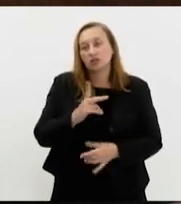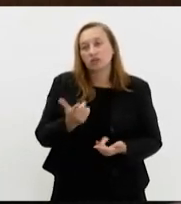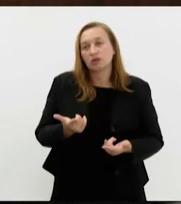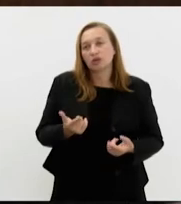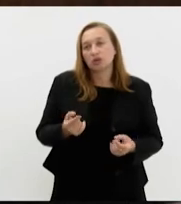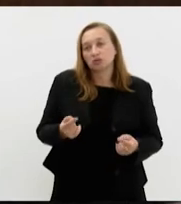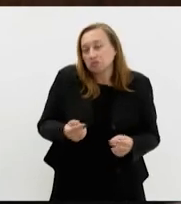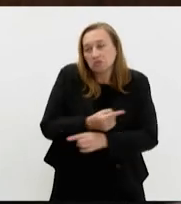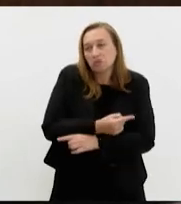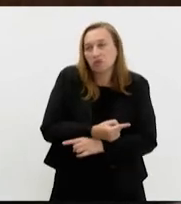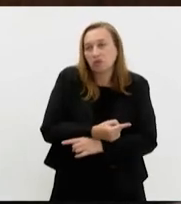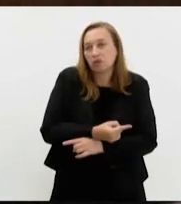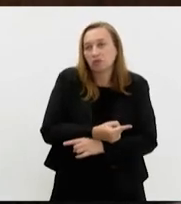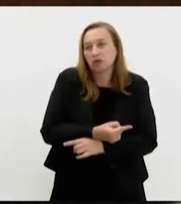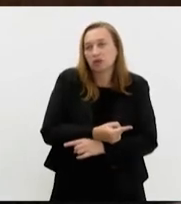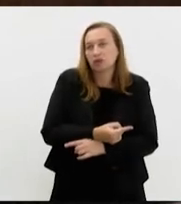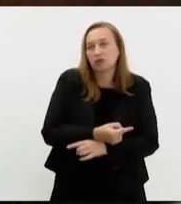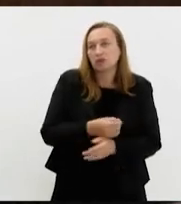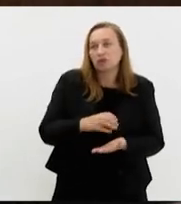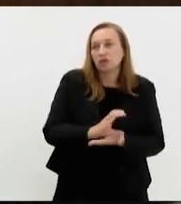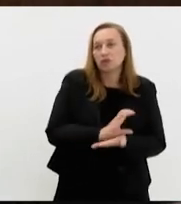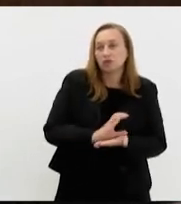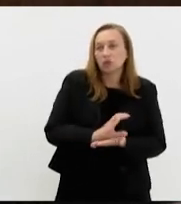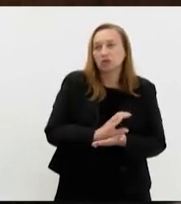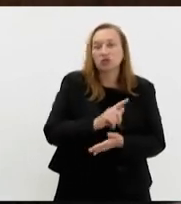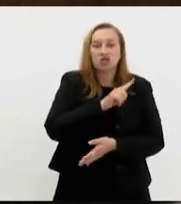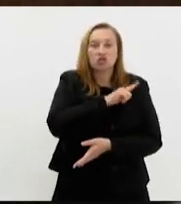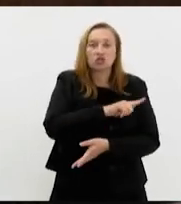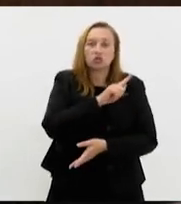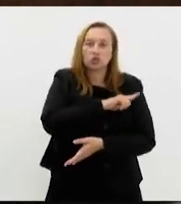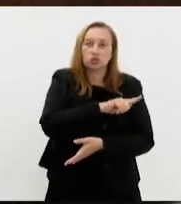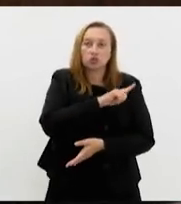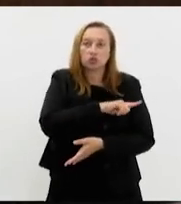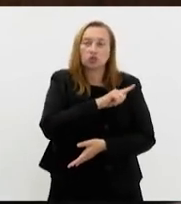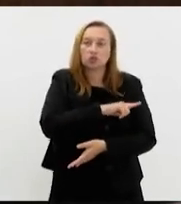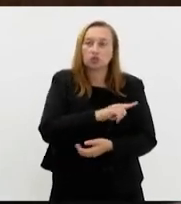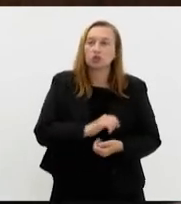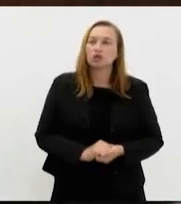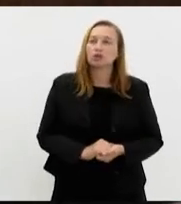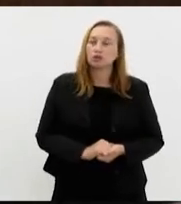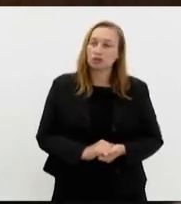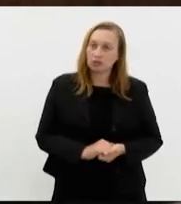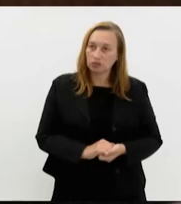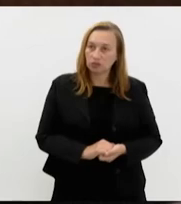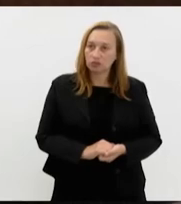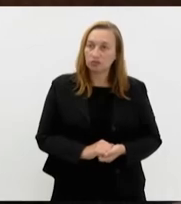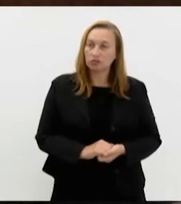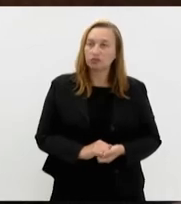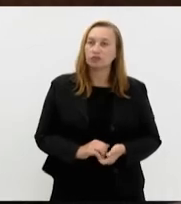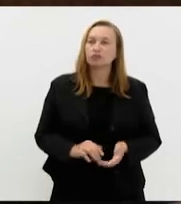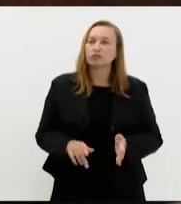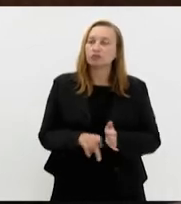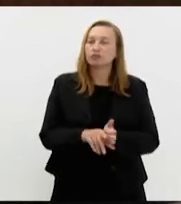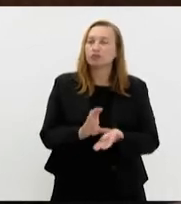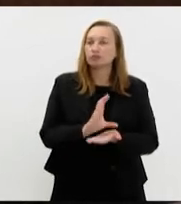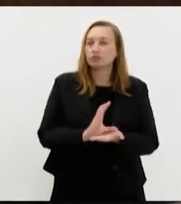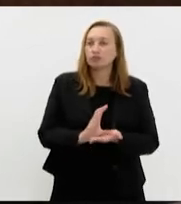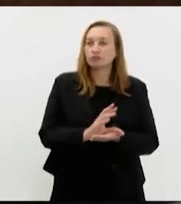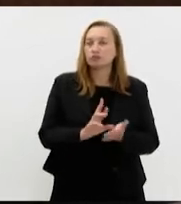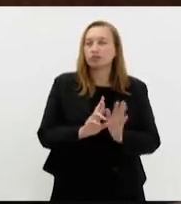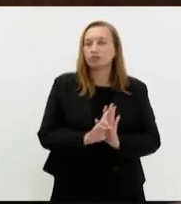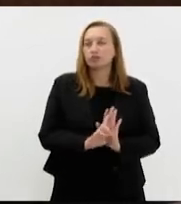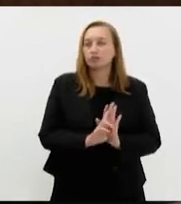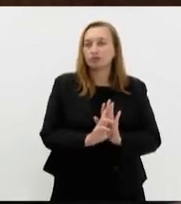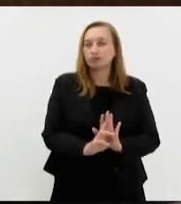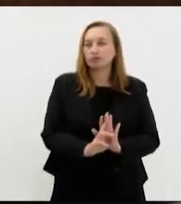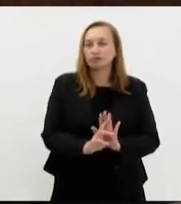do Conselho enquanto sendo ele gestor, fazendo parte deste Conselho, representação